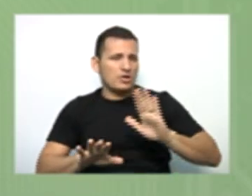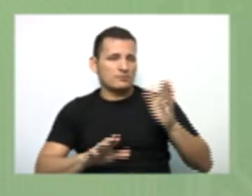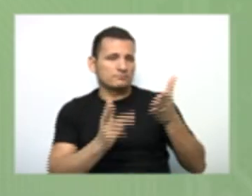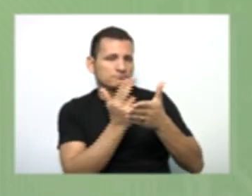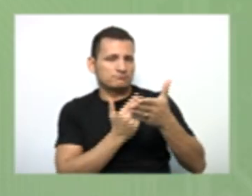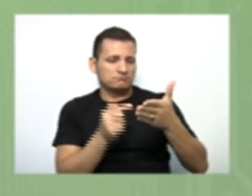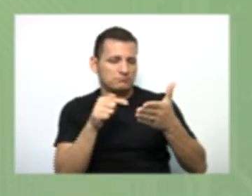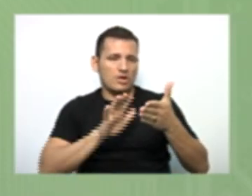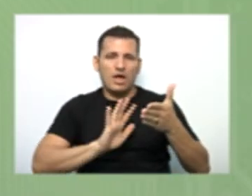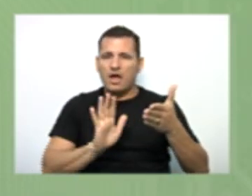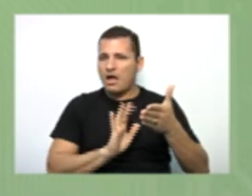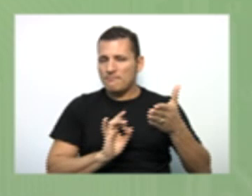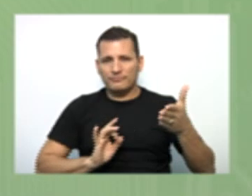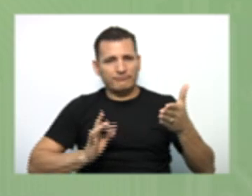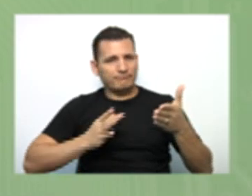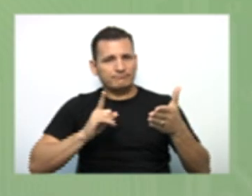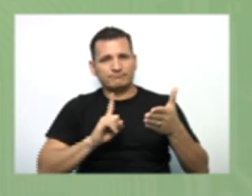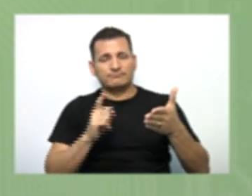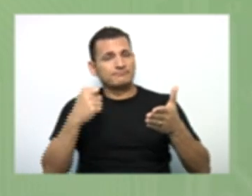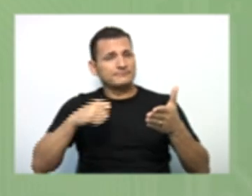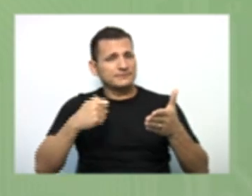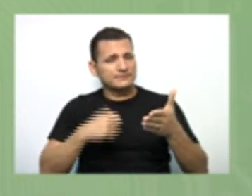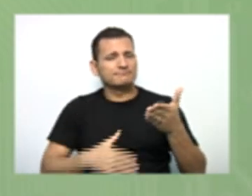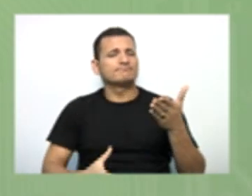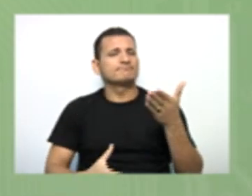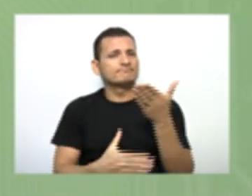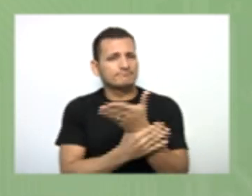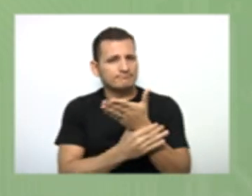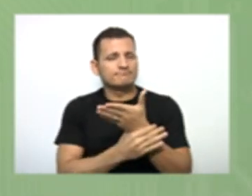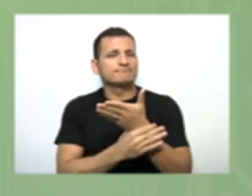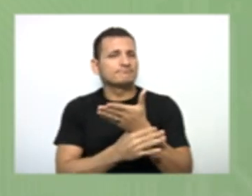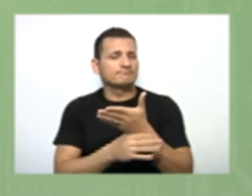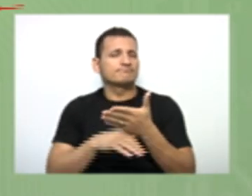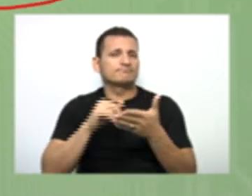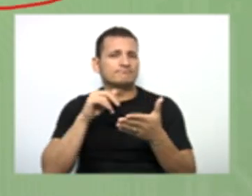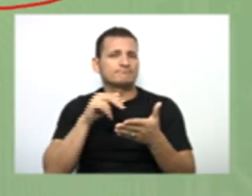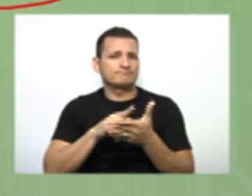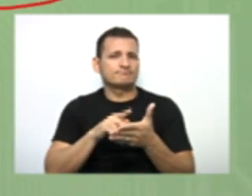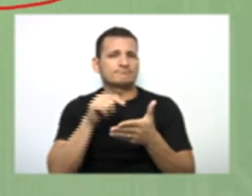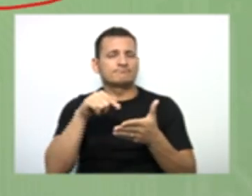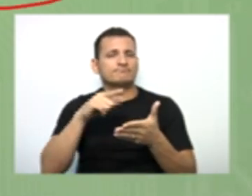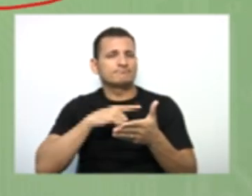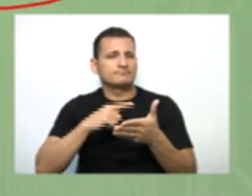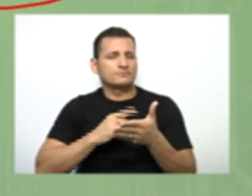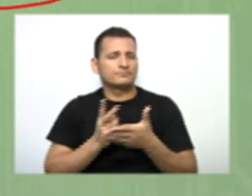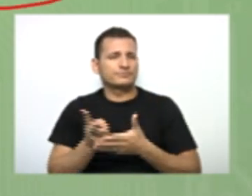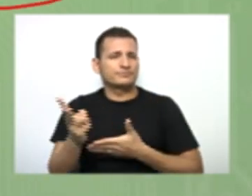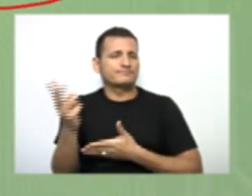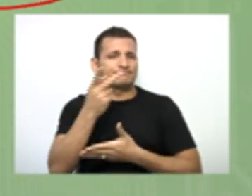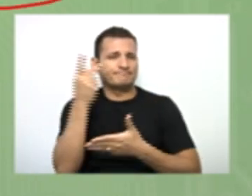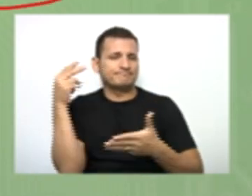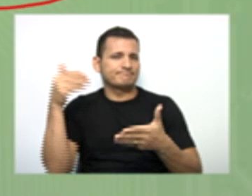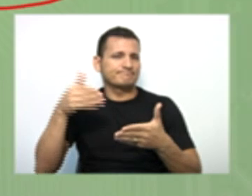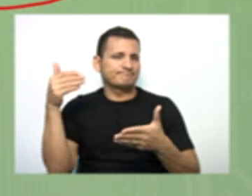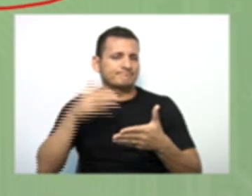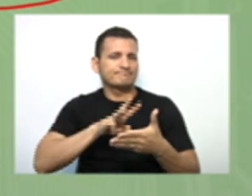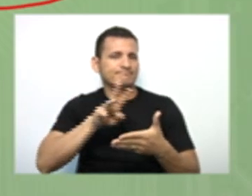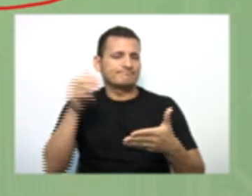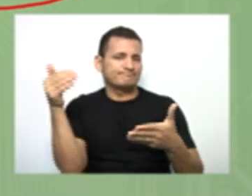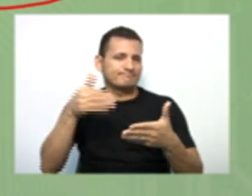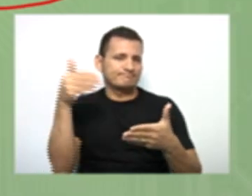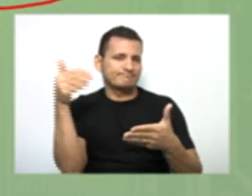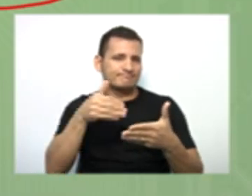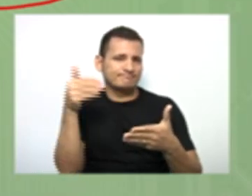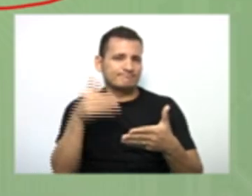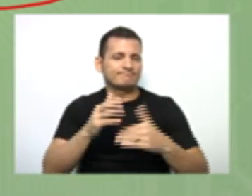é suficiente. Então, é preciso garantir que funcione de forma ininterrupta, de forma profissional